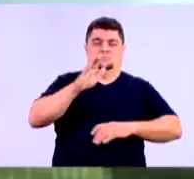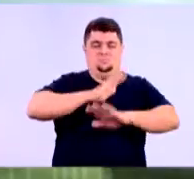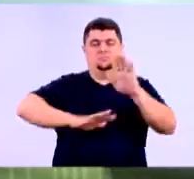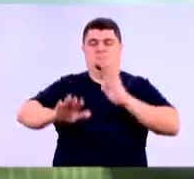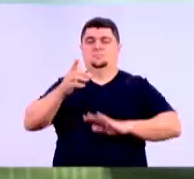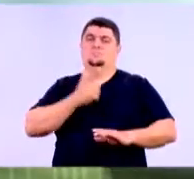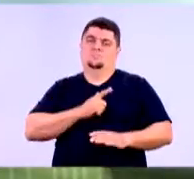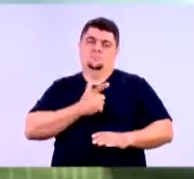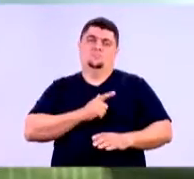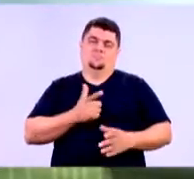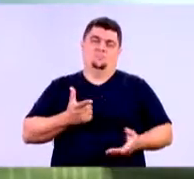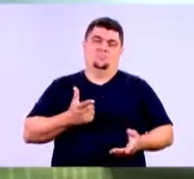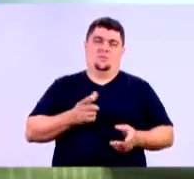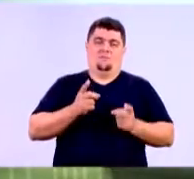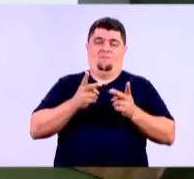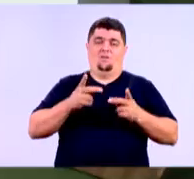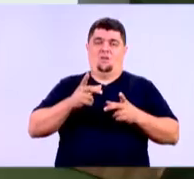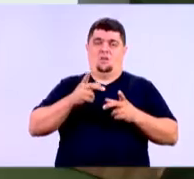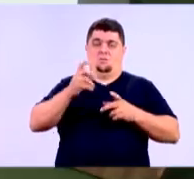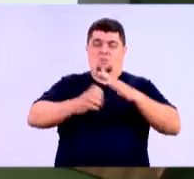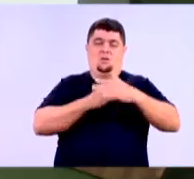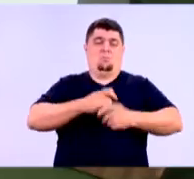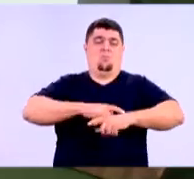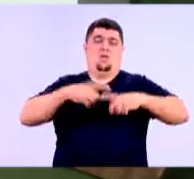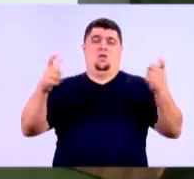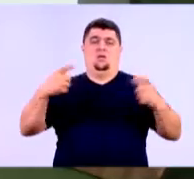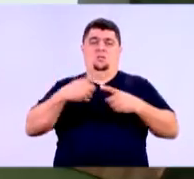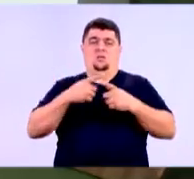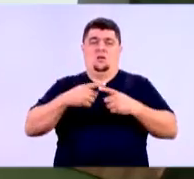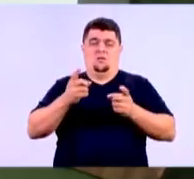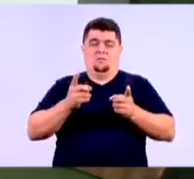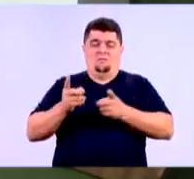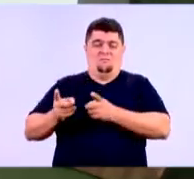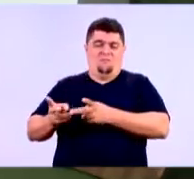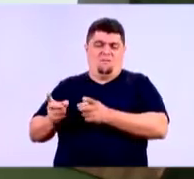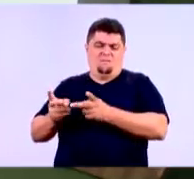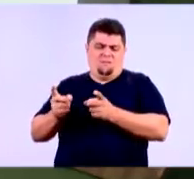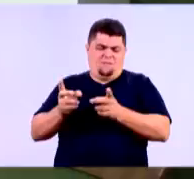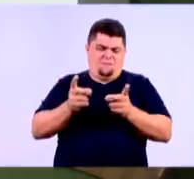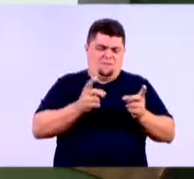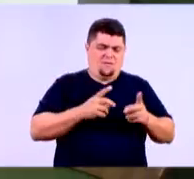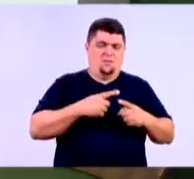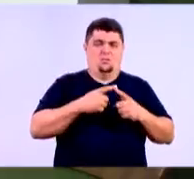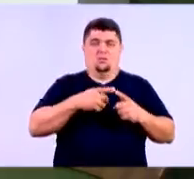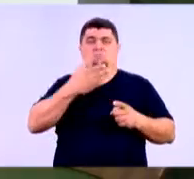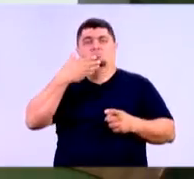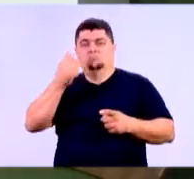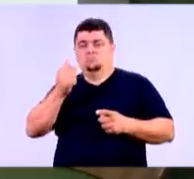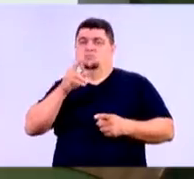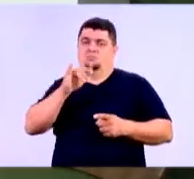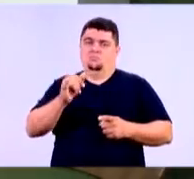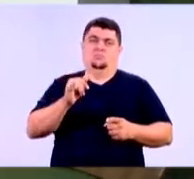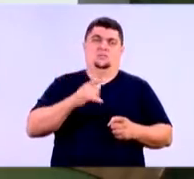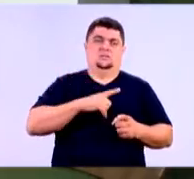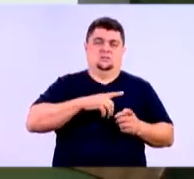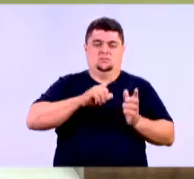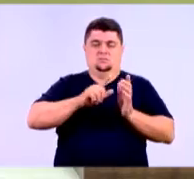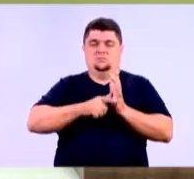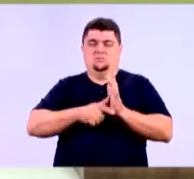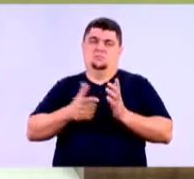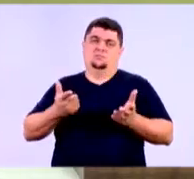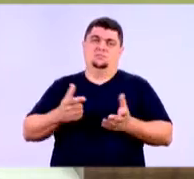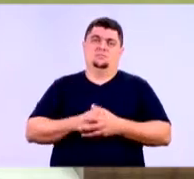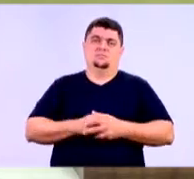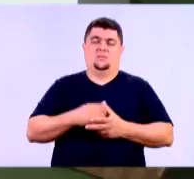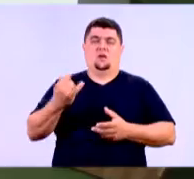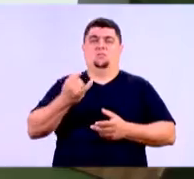empresa, vender mais no total, né? Exatamente, aumentar o giro de vendas da sua empresa, que com certeza vai ser muito benéfico se a inadimplência for baixa. Então,